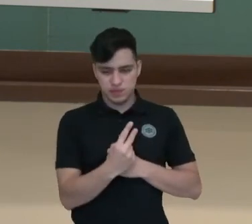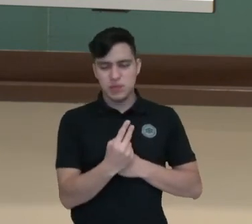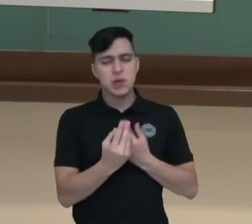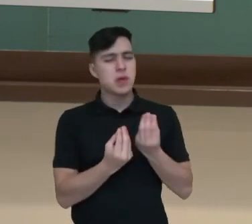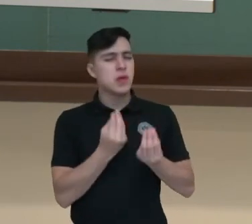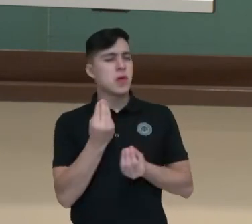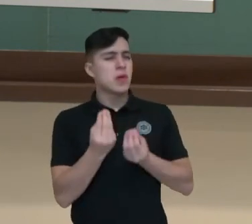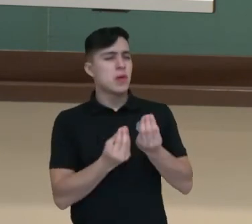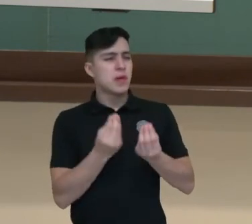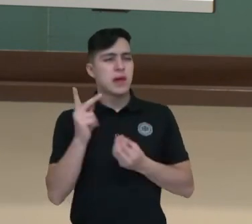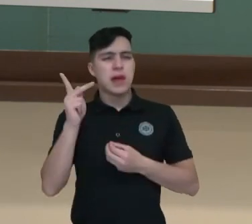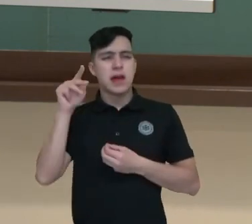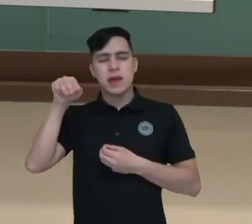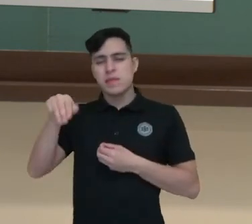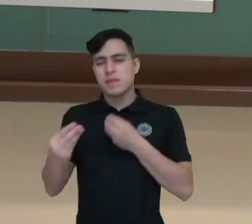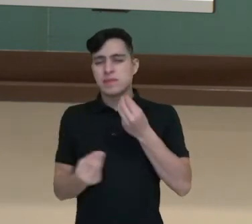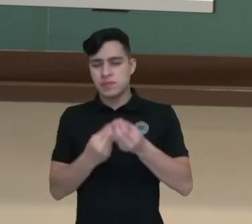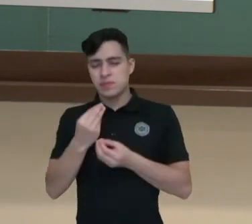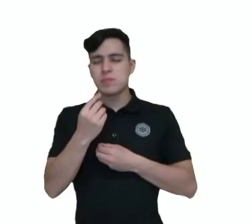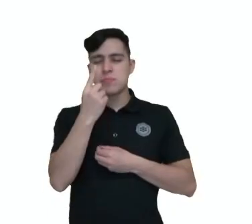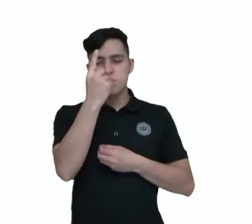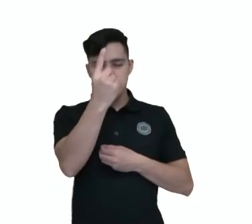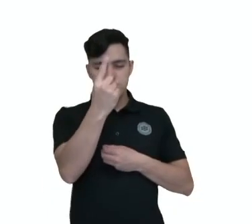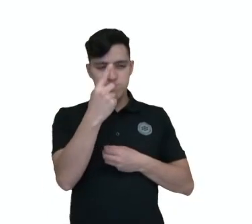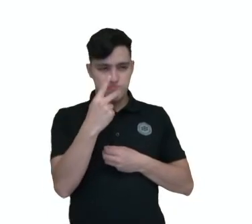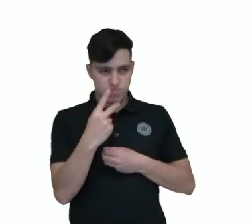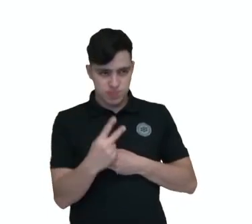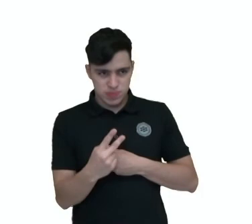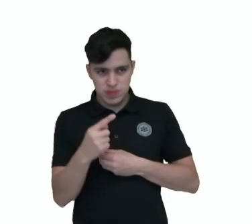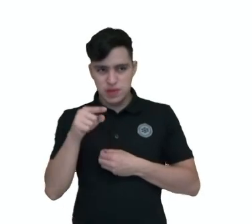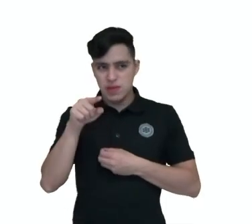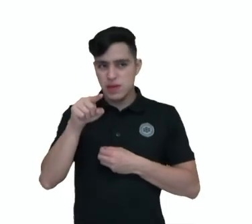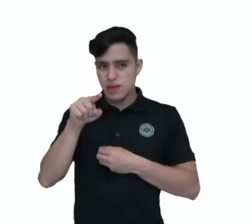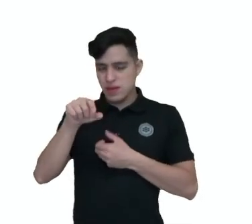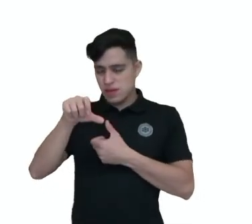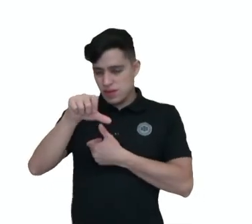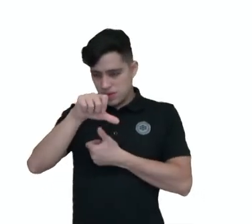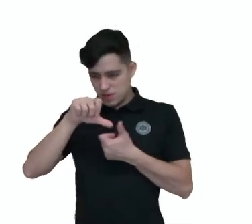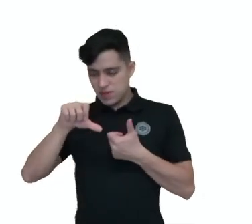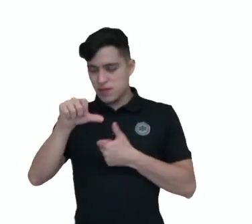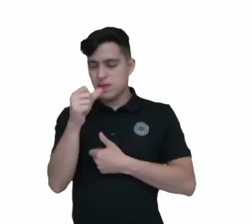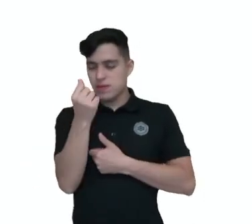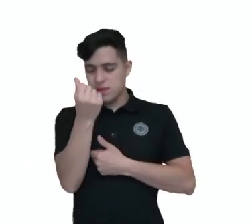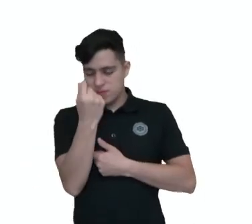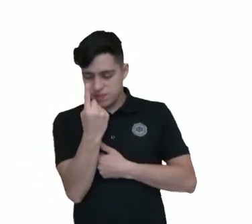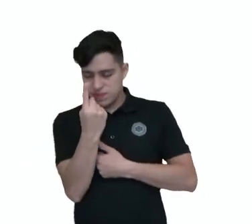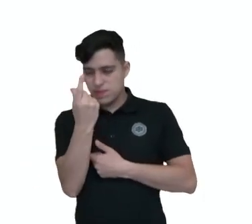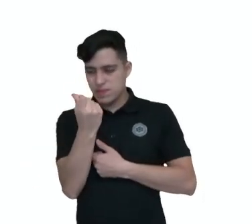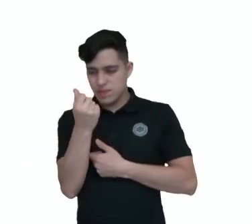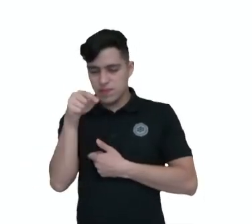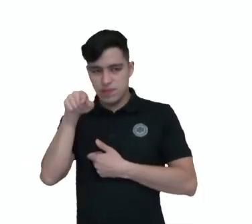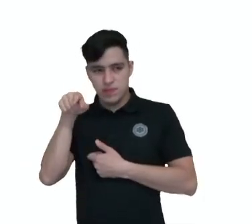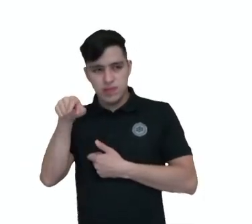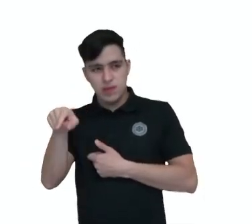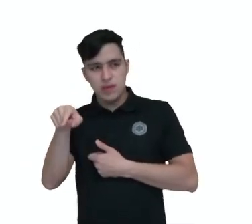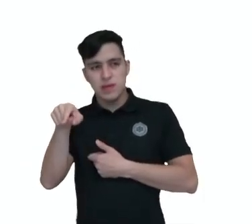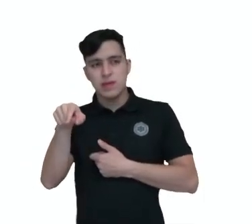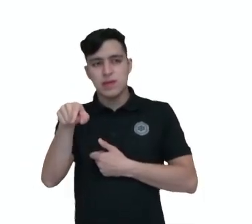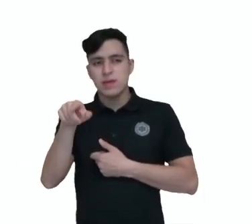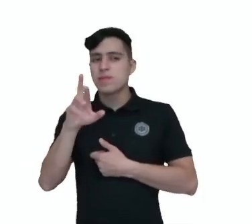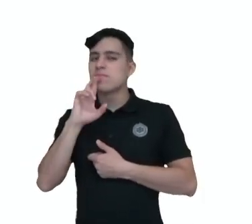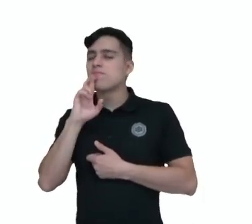que equivale em quilômetros? Então, basta pegar um meio e o 1 multiplica 1,6,